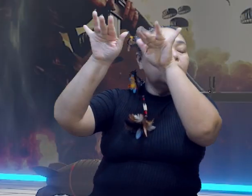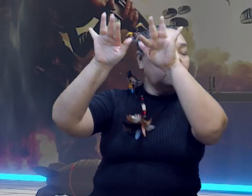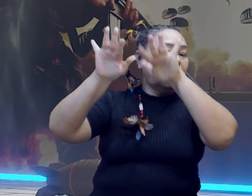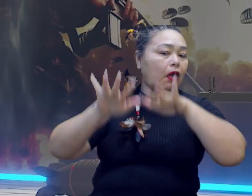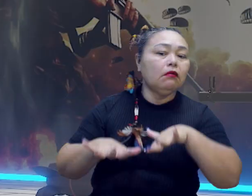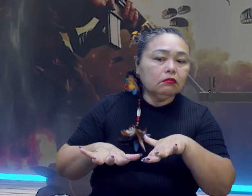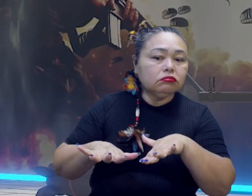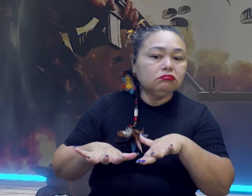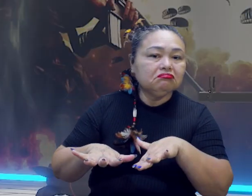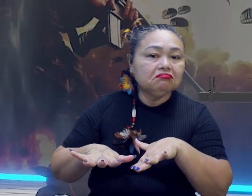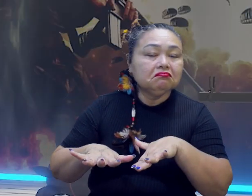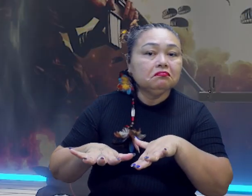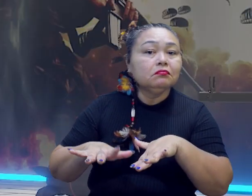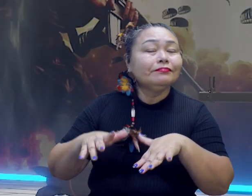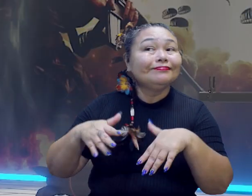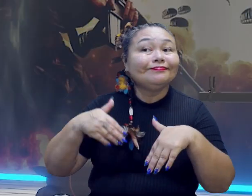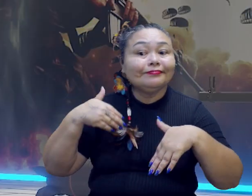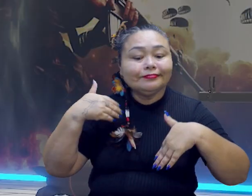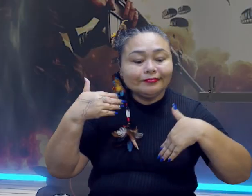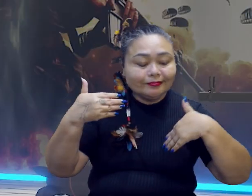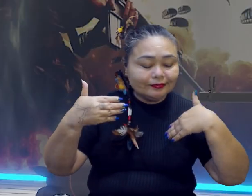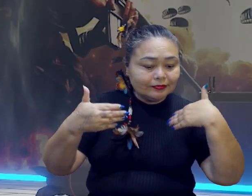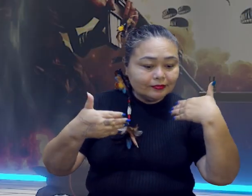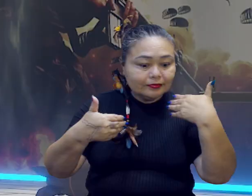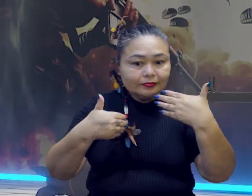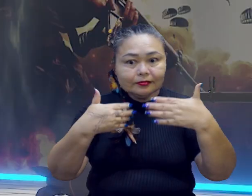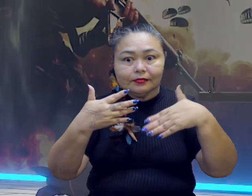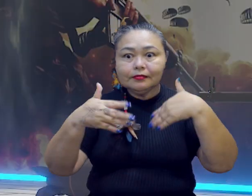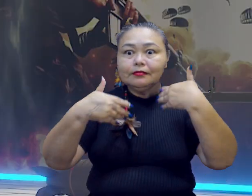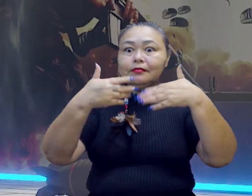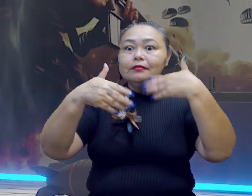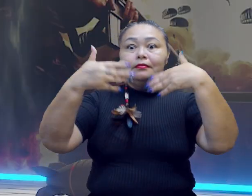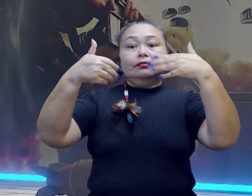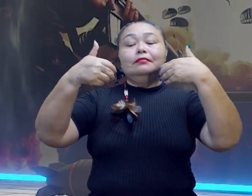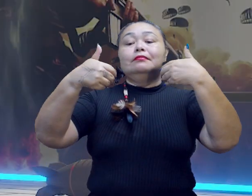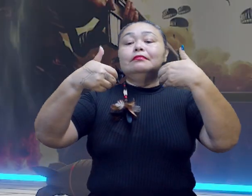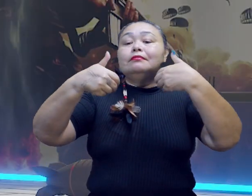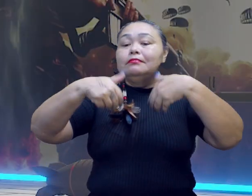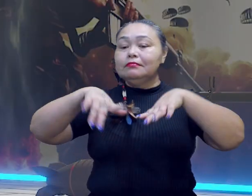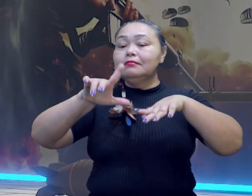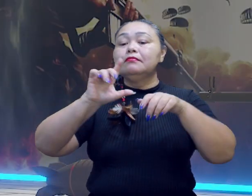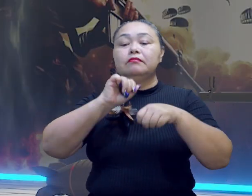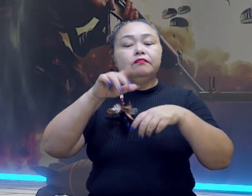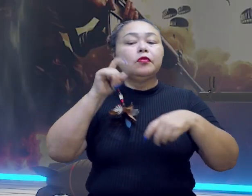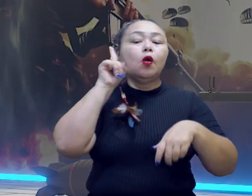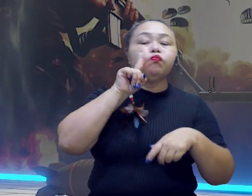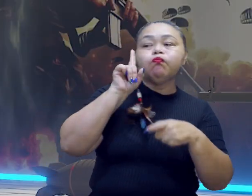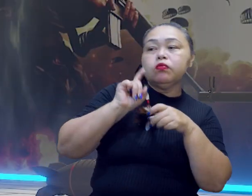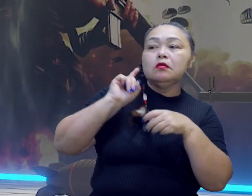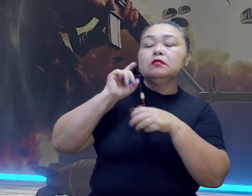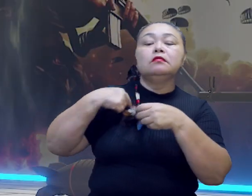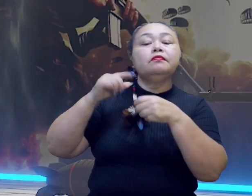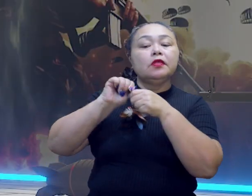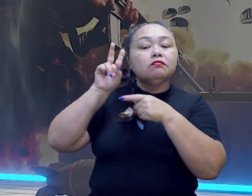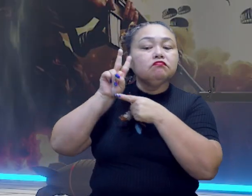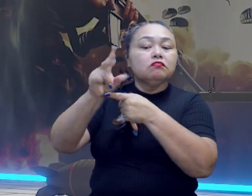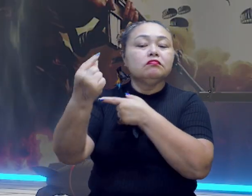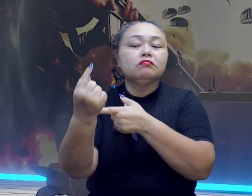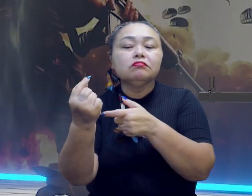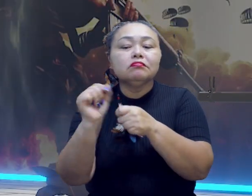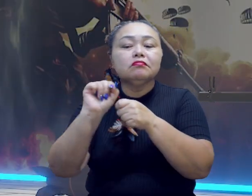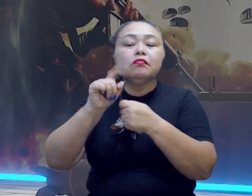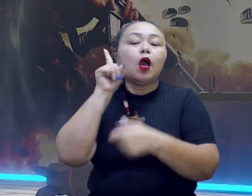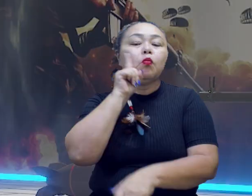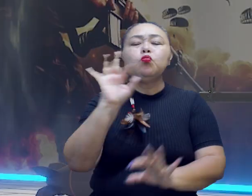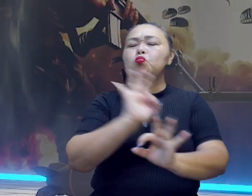destruída, tentando num processo de reconstrução. Os Estados Unidos vai emprestar dinheiro para a Europa se reconstruir. Os Estados